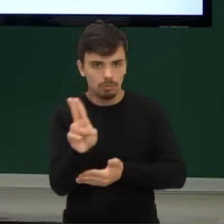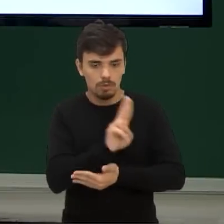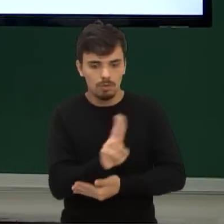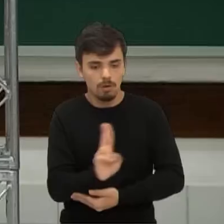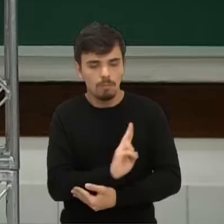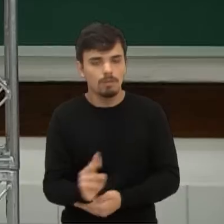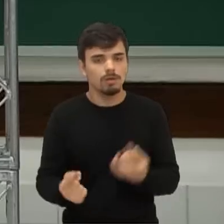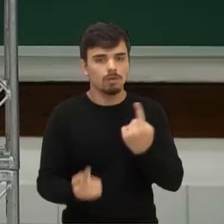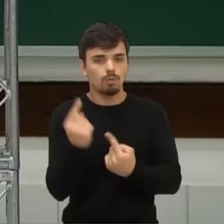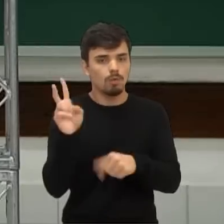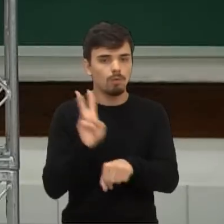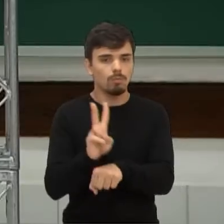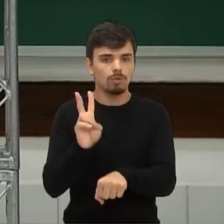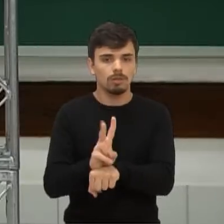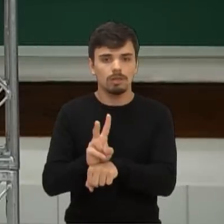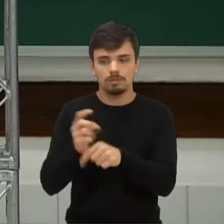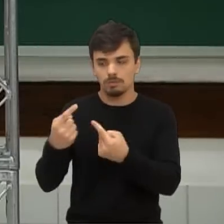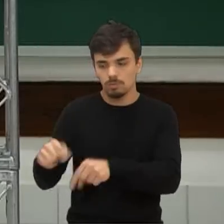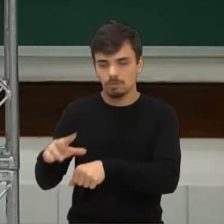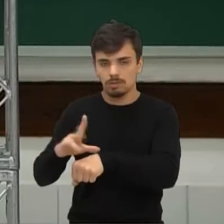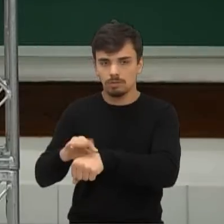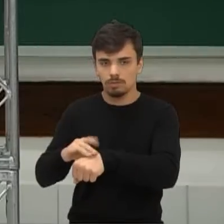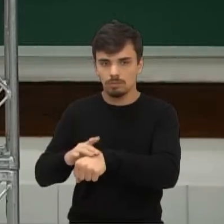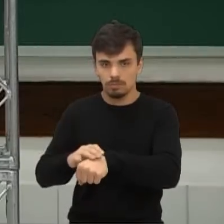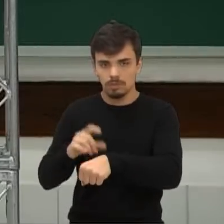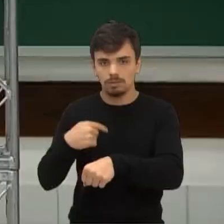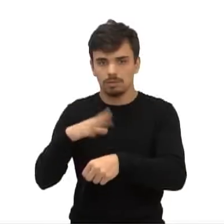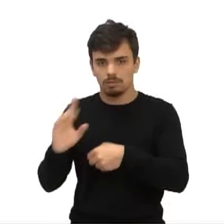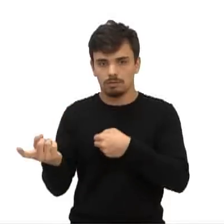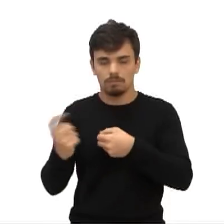né, contra essas doenças. Anota aí.